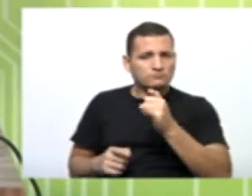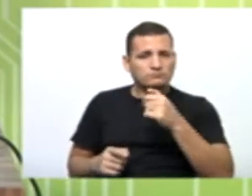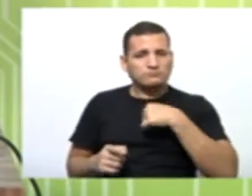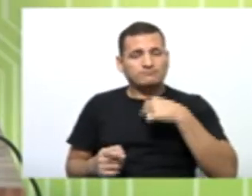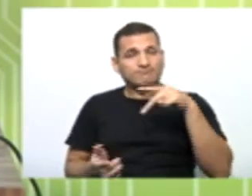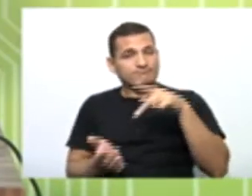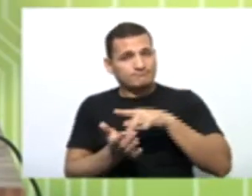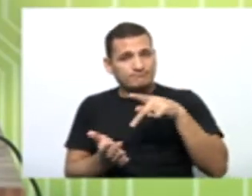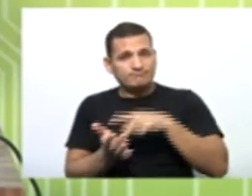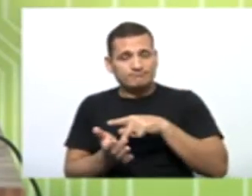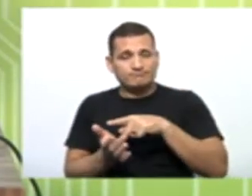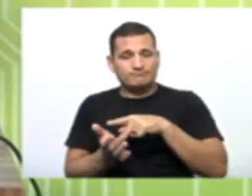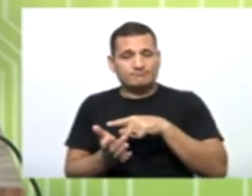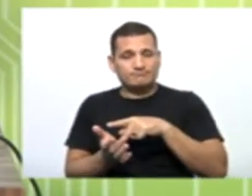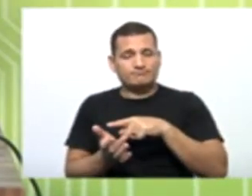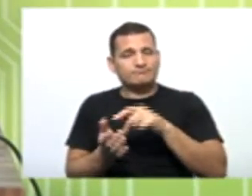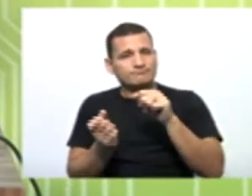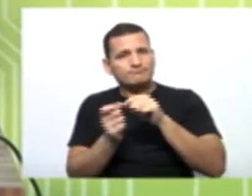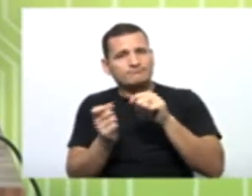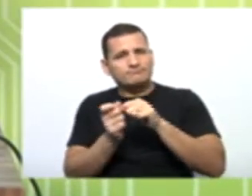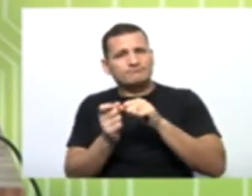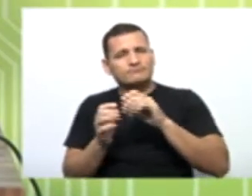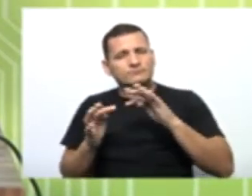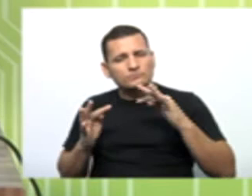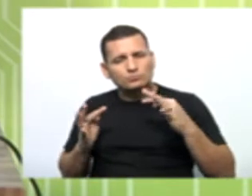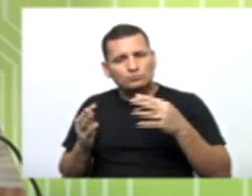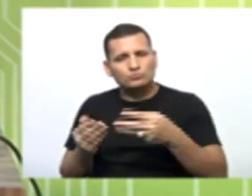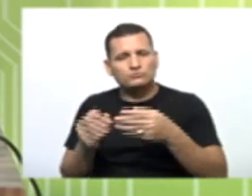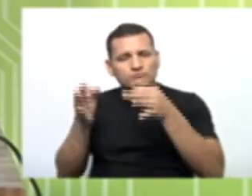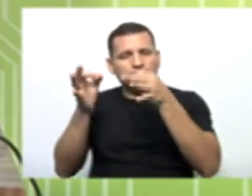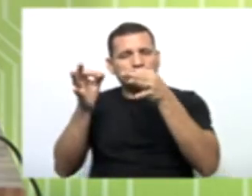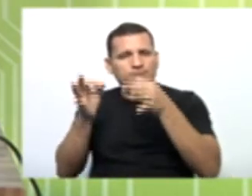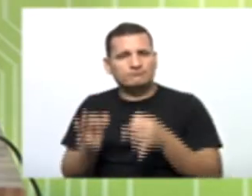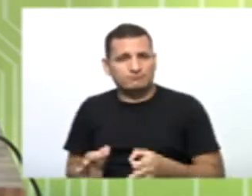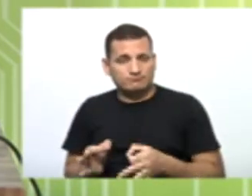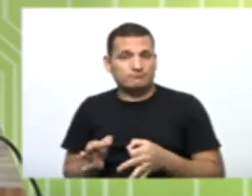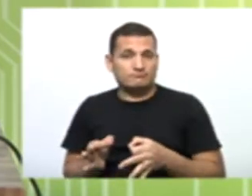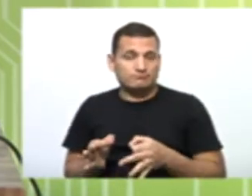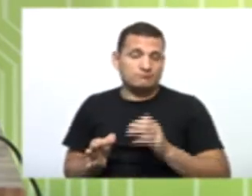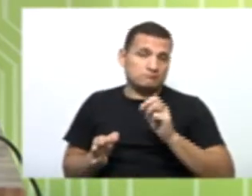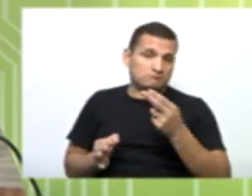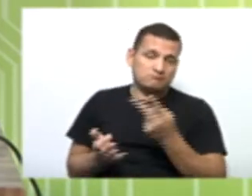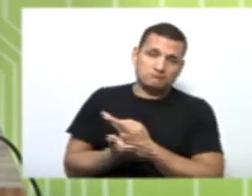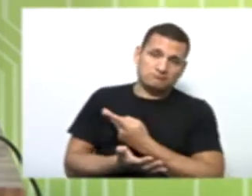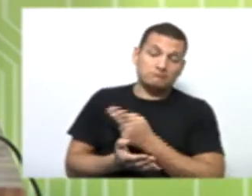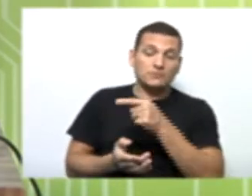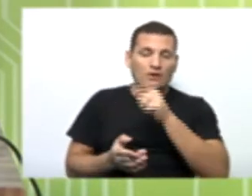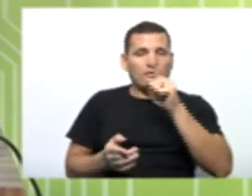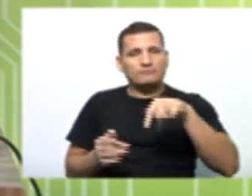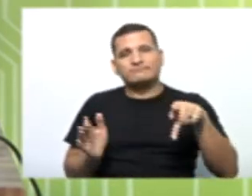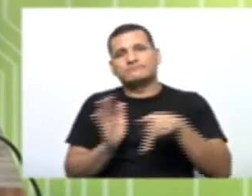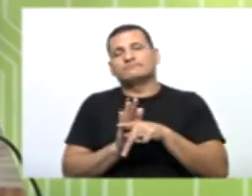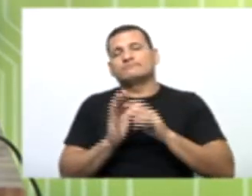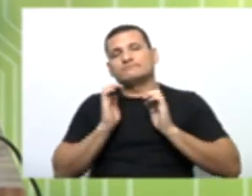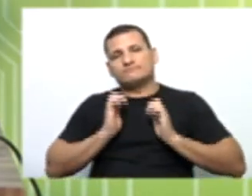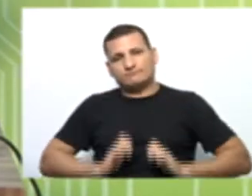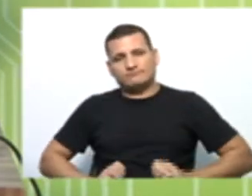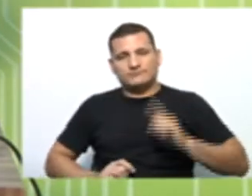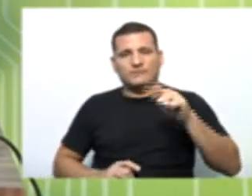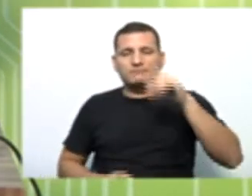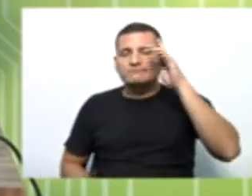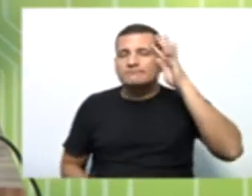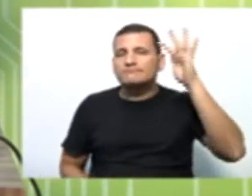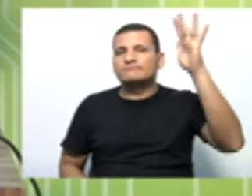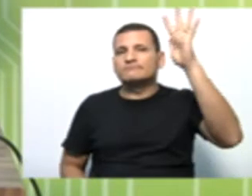realmente fiz tudo aquilo que eu deveria ter feito, né? Então isso faz parte de um comportamento ético. É uma